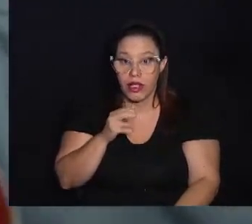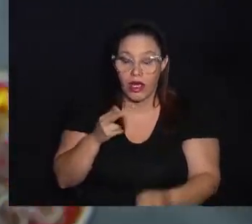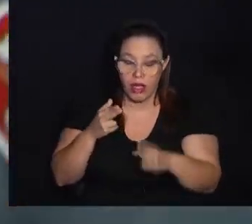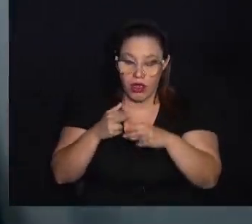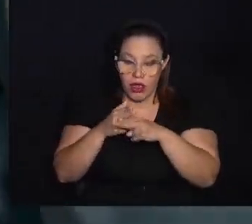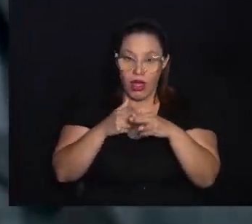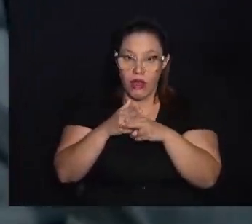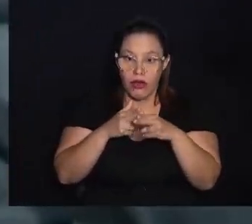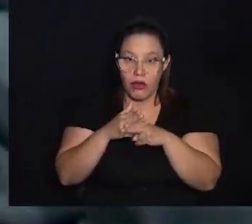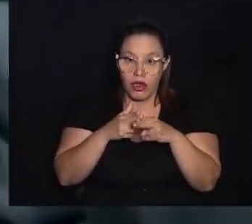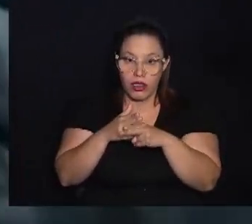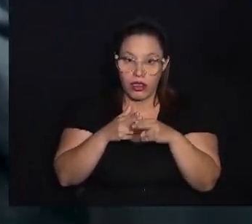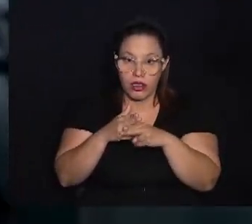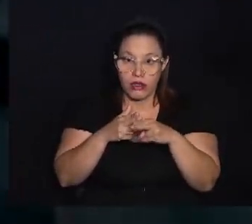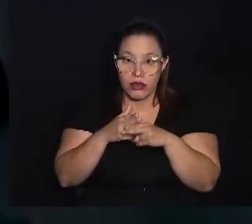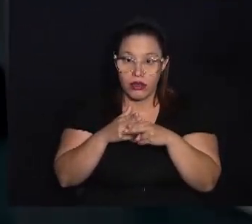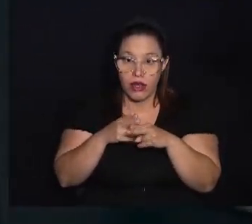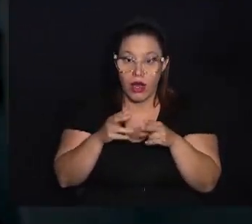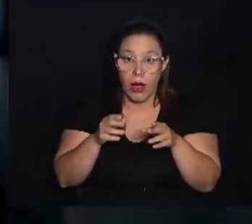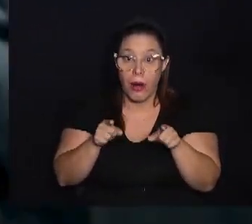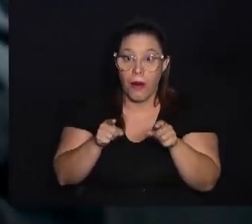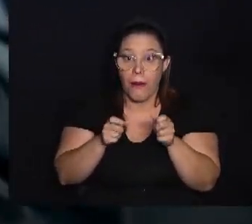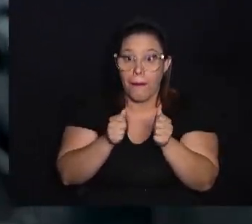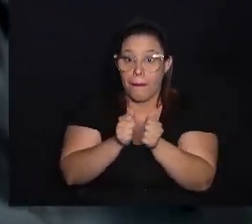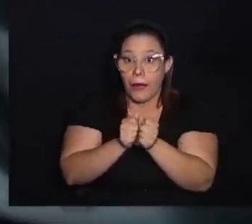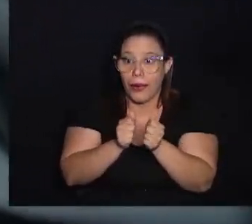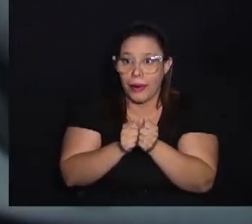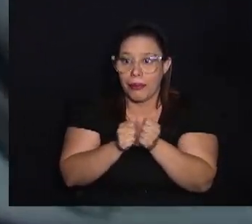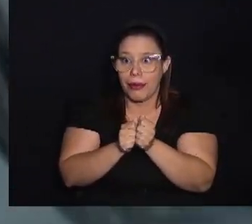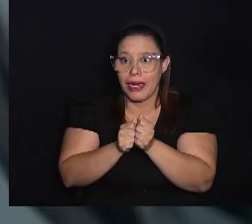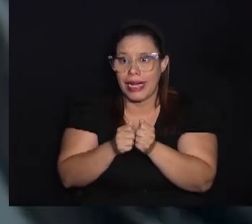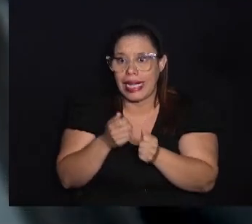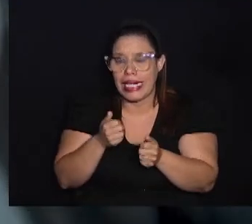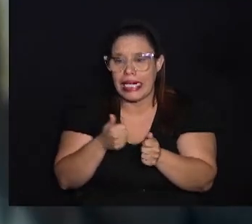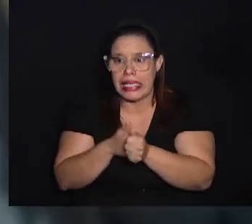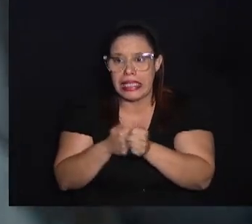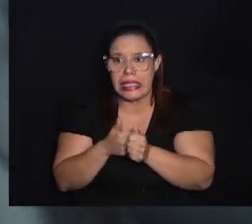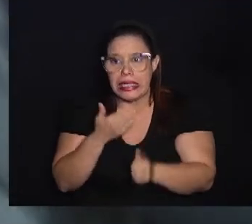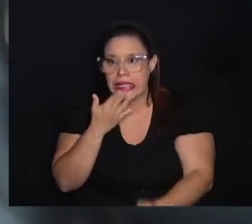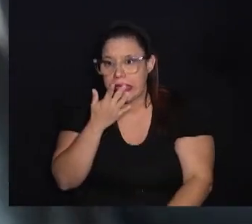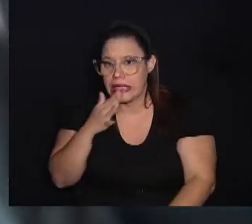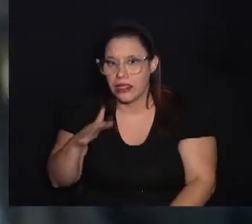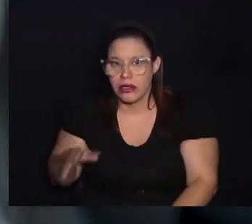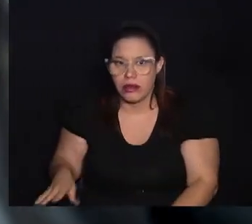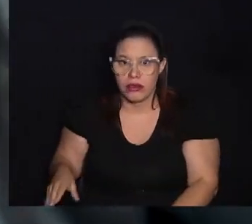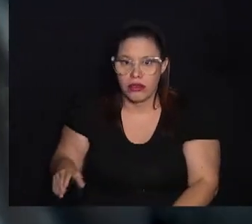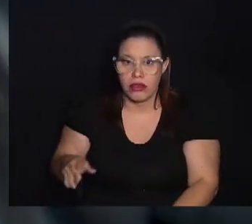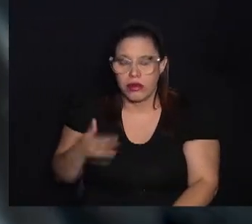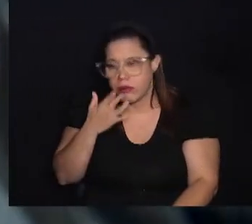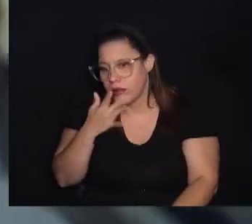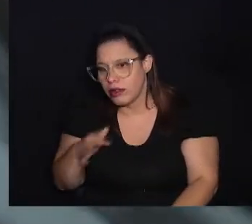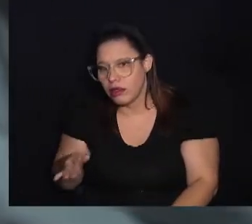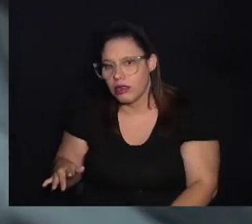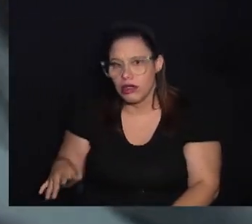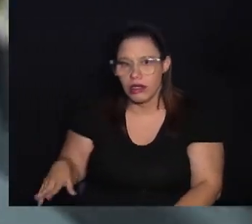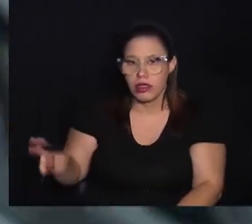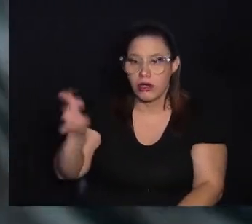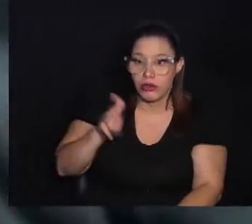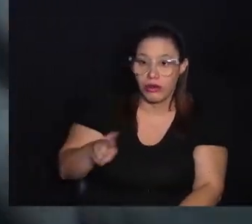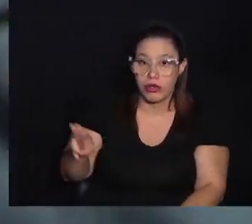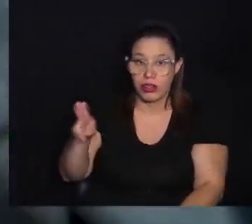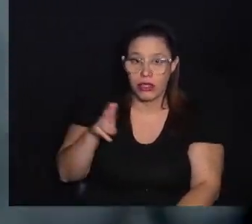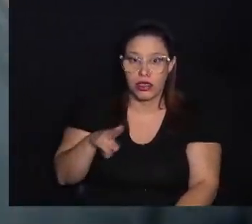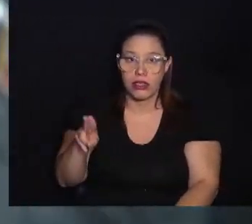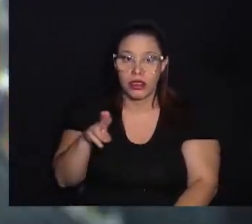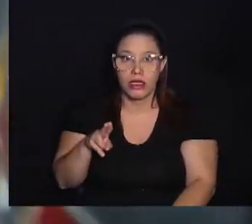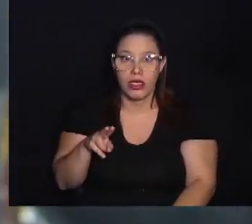aqui, ó, totalmente próximo de qualquer criança brincar ou até mesmo uma criança utilizar isso aqui, já que o